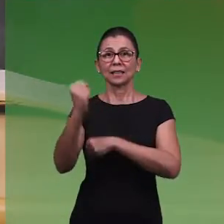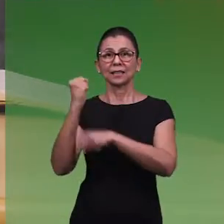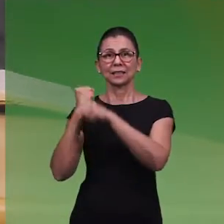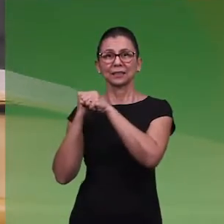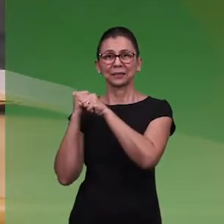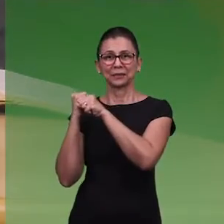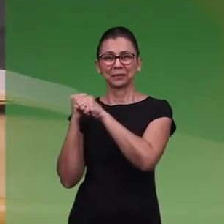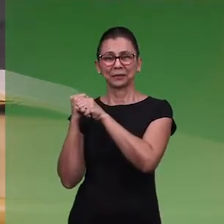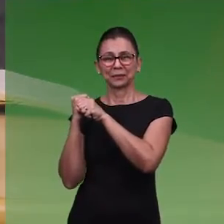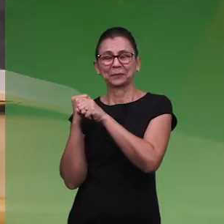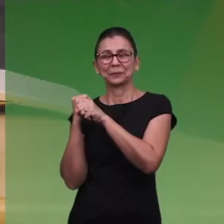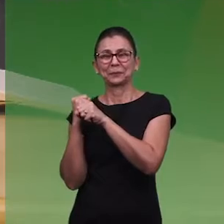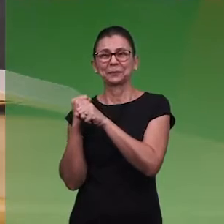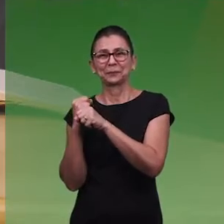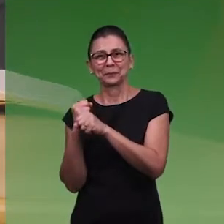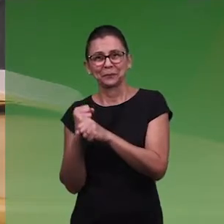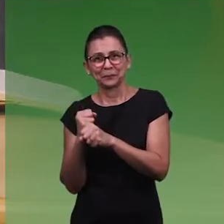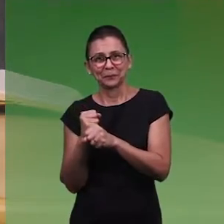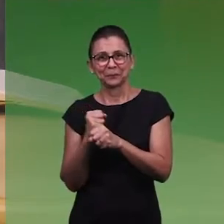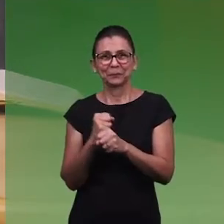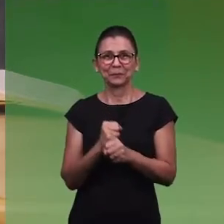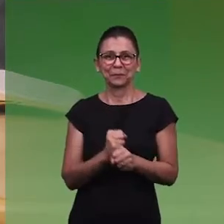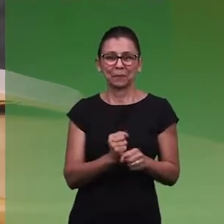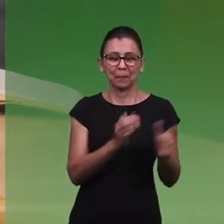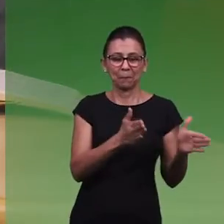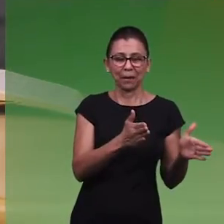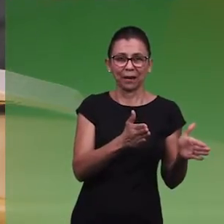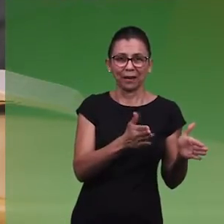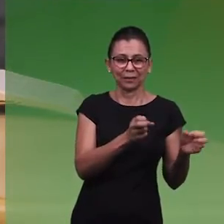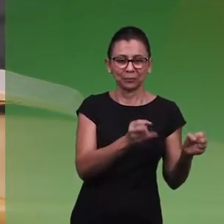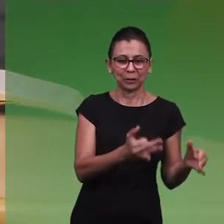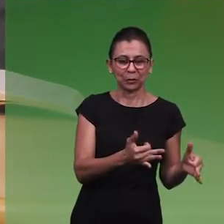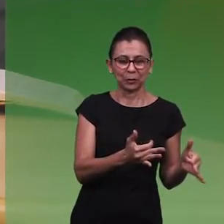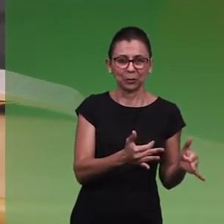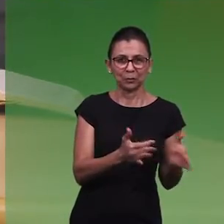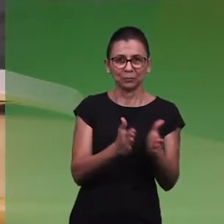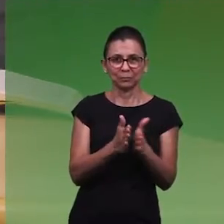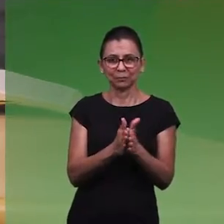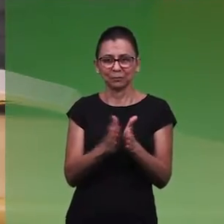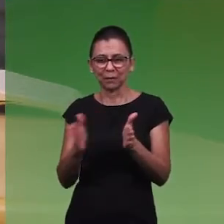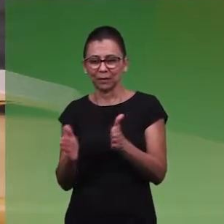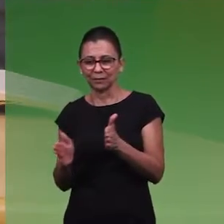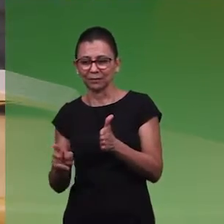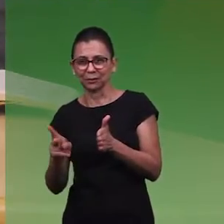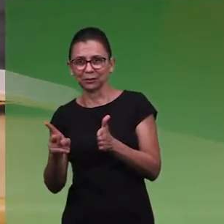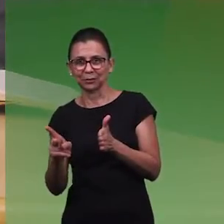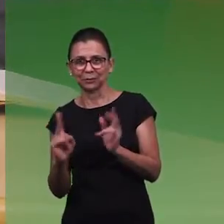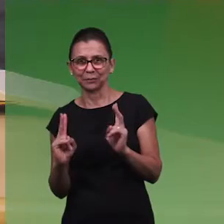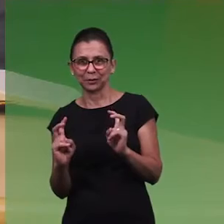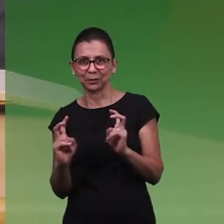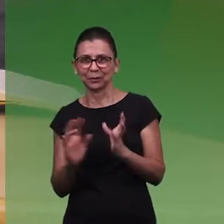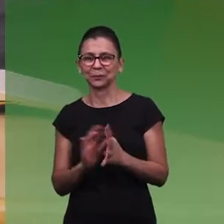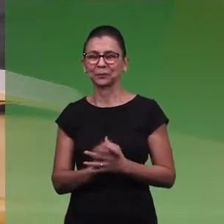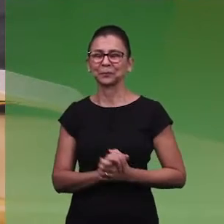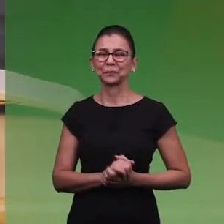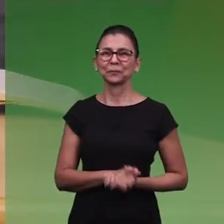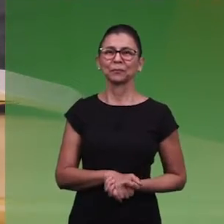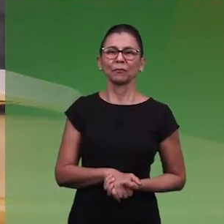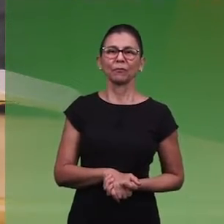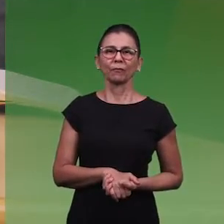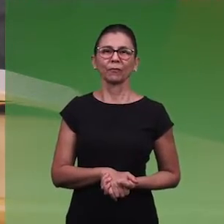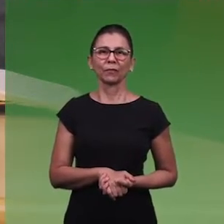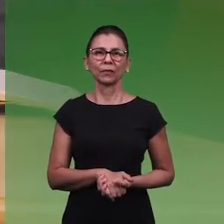exatamente levantar esse aspecto que você falou. Vamos parar, vamos lá, voltando agora. Voltando agora. Aí